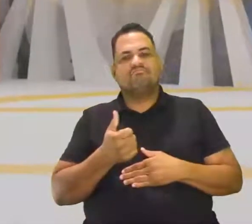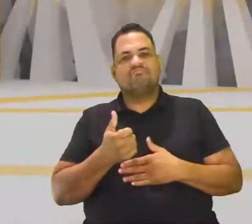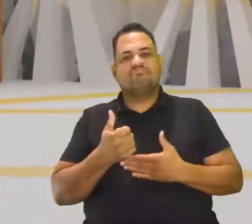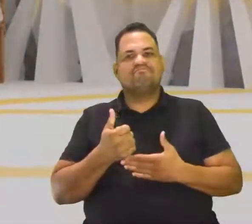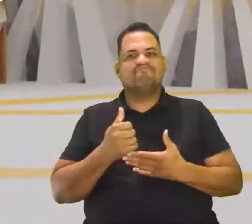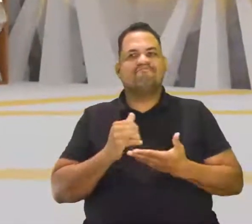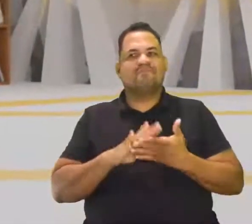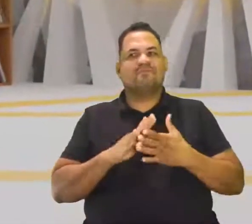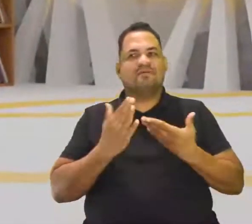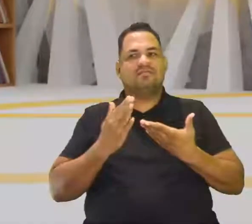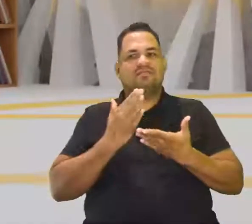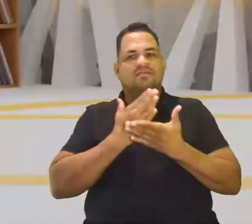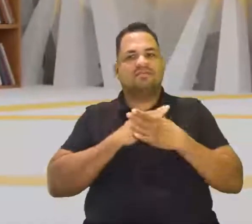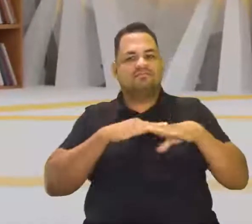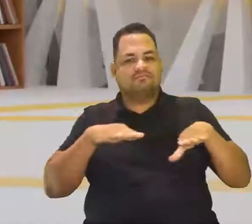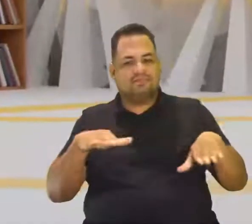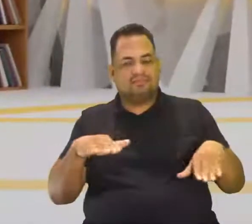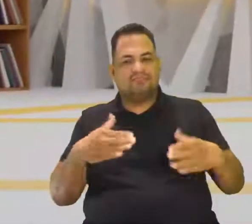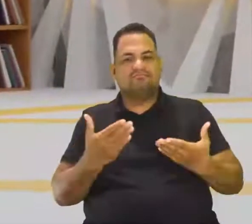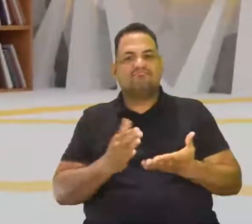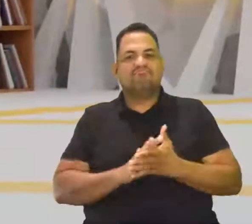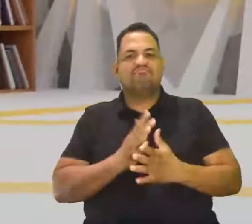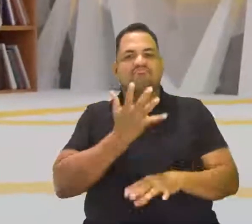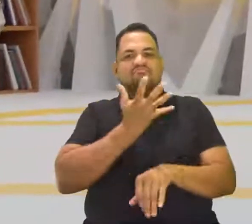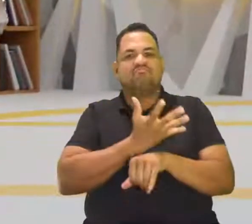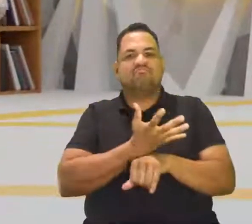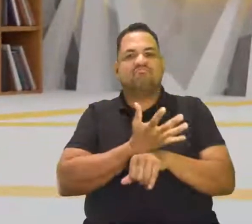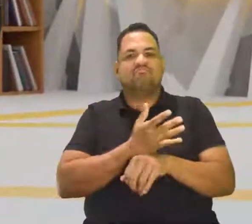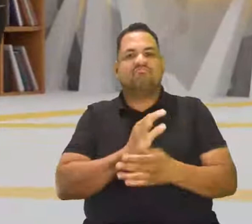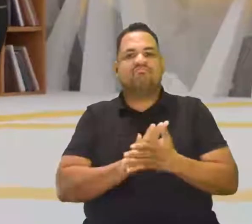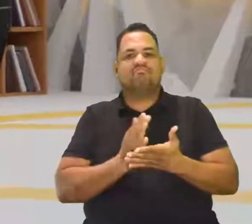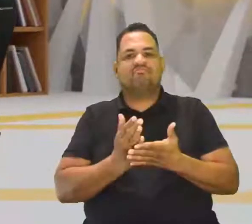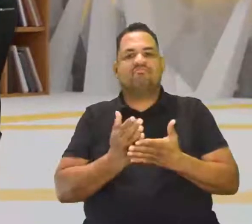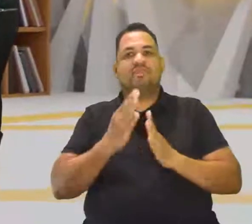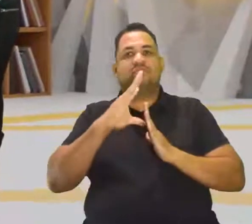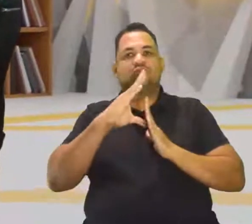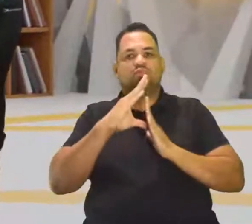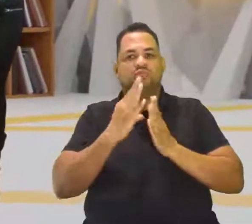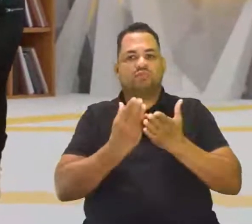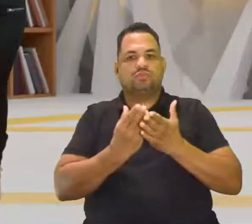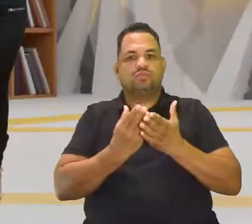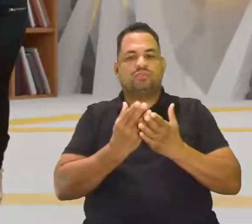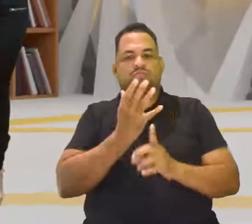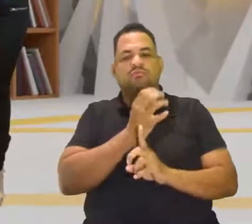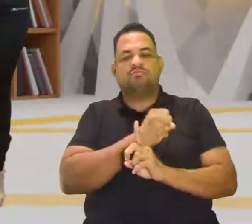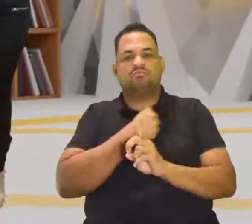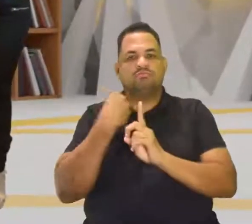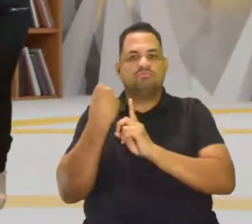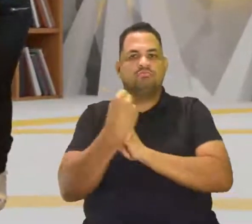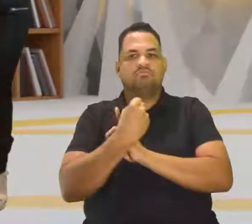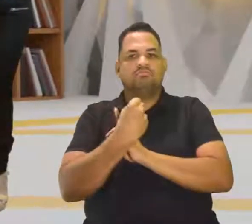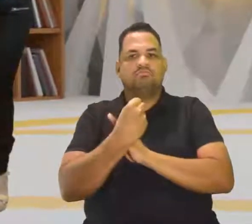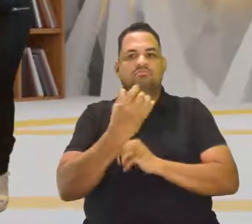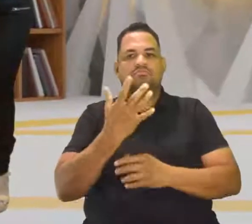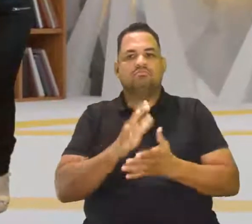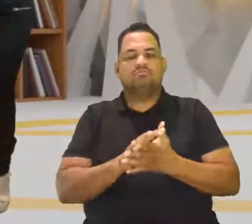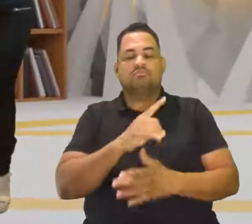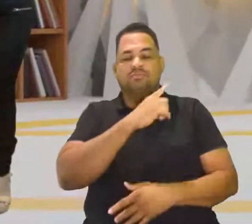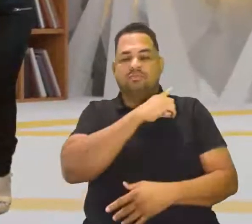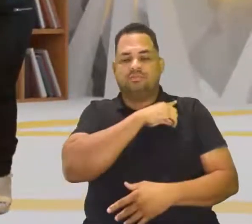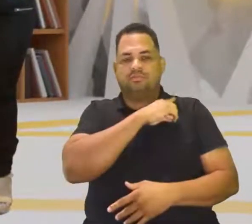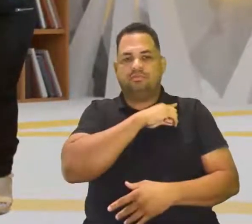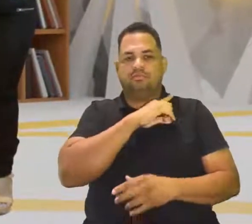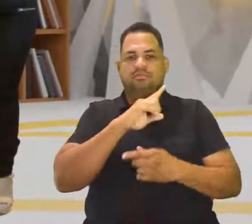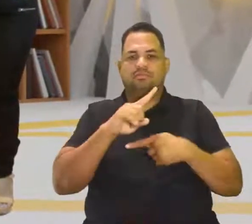nos despedindo né caminhando para despedida aqui do componente curricular de sociologia aqui no primeiro